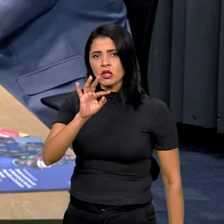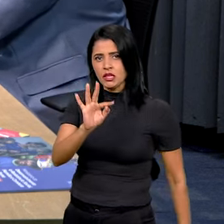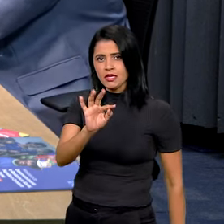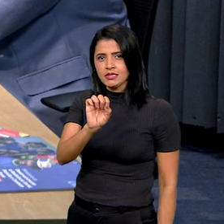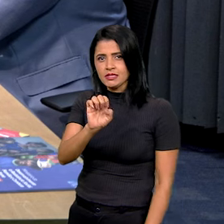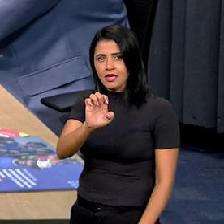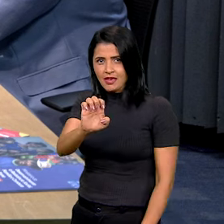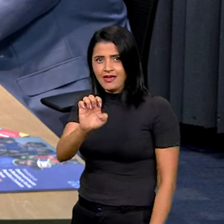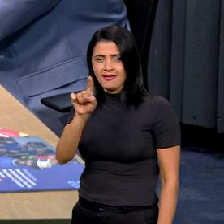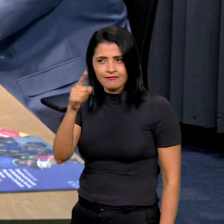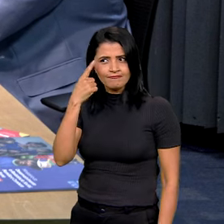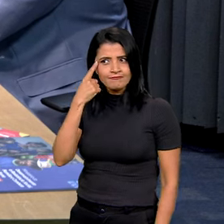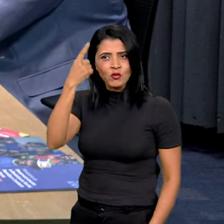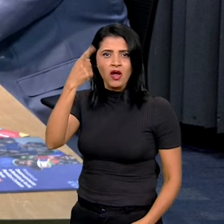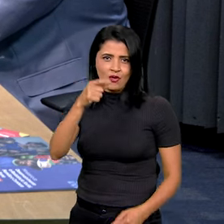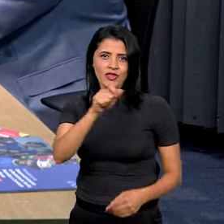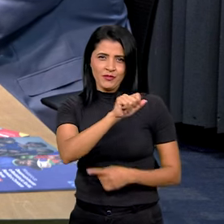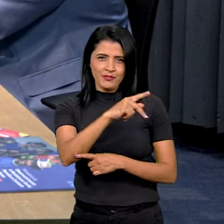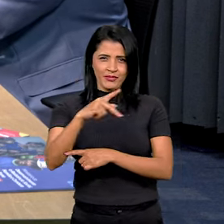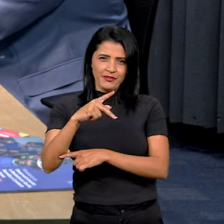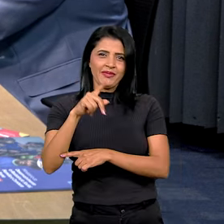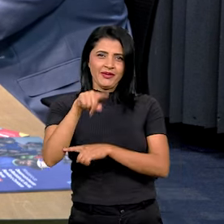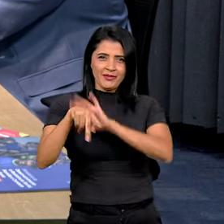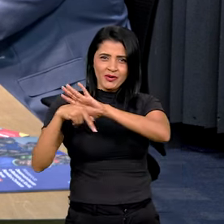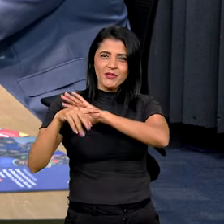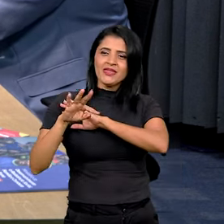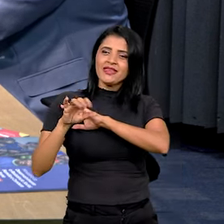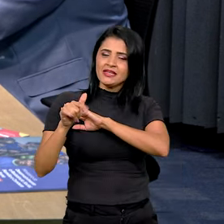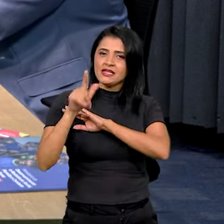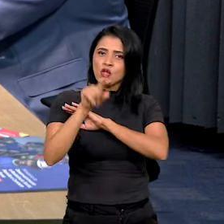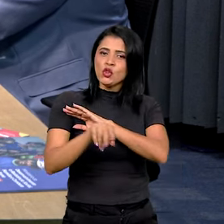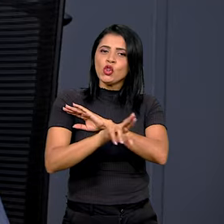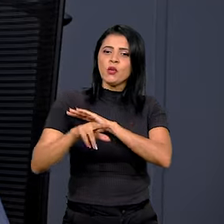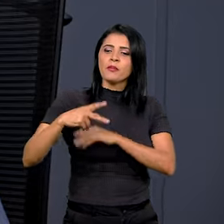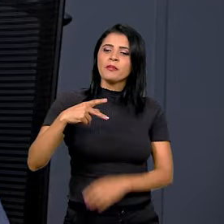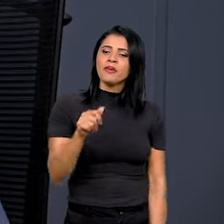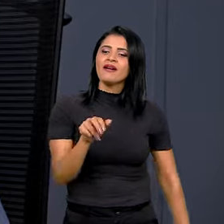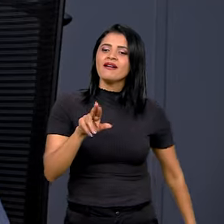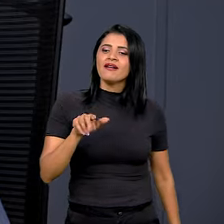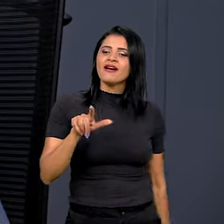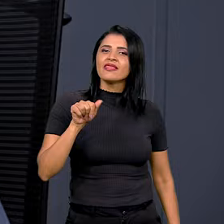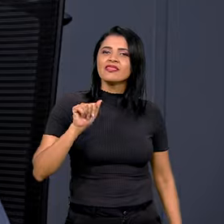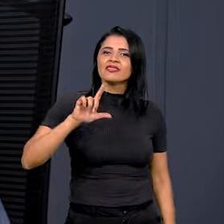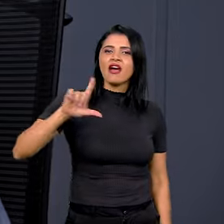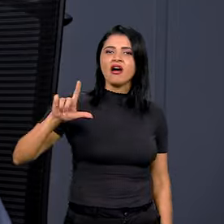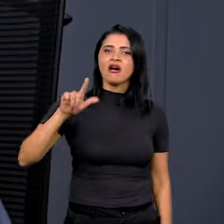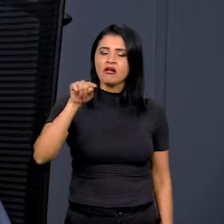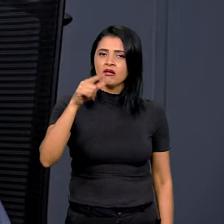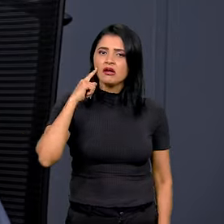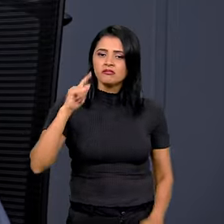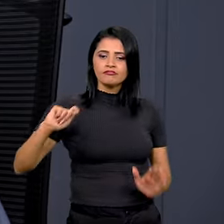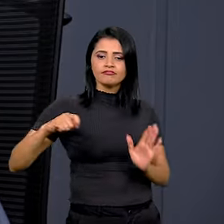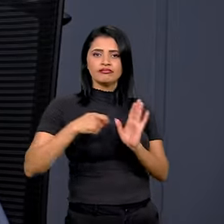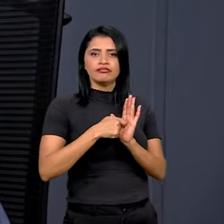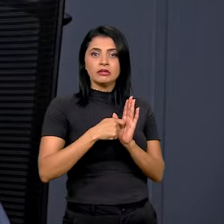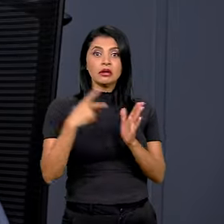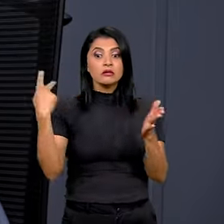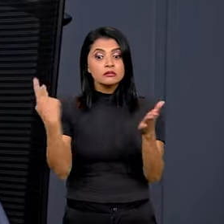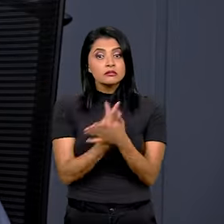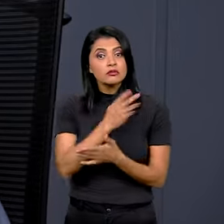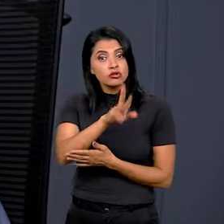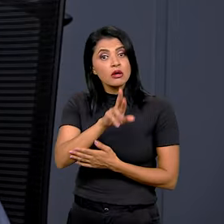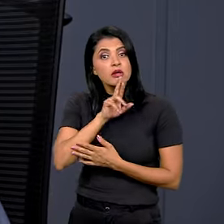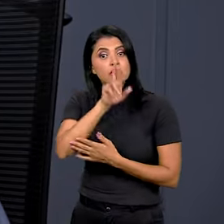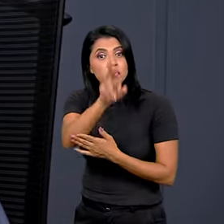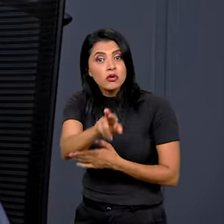TSE por exemplo né que a gente tem um aplicativo do TSE porque é bem interessante chamado Pardal que é muito fácil você faz a denúncia ali e já começa a